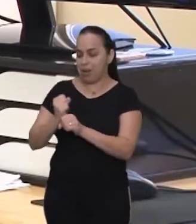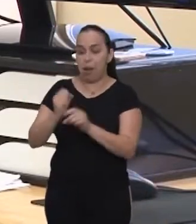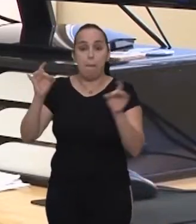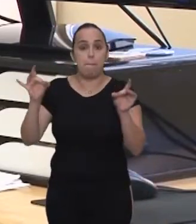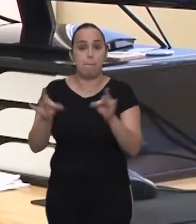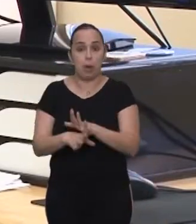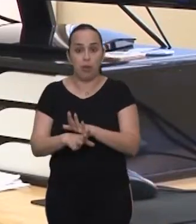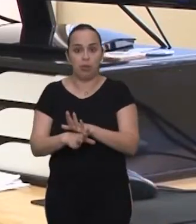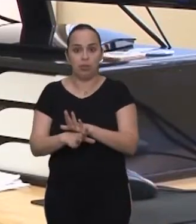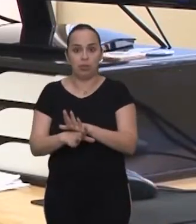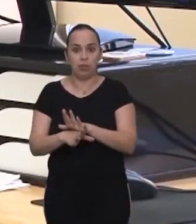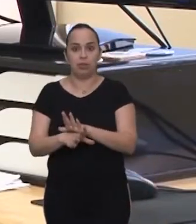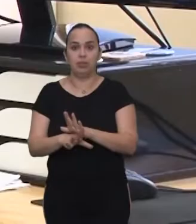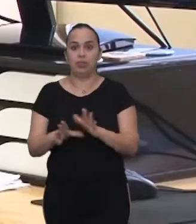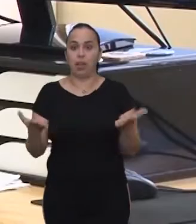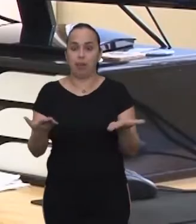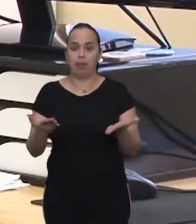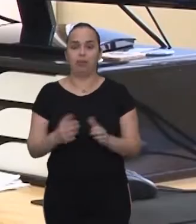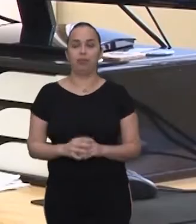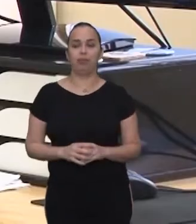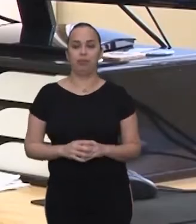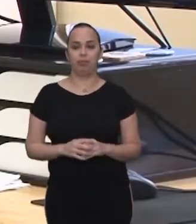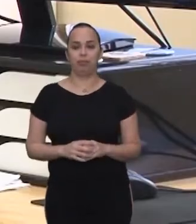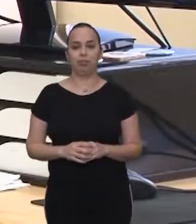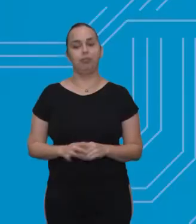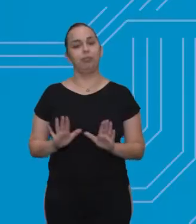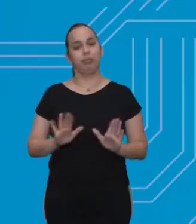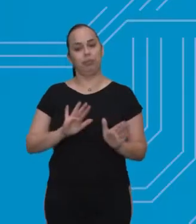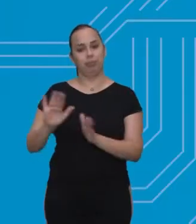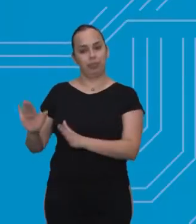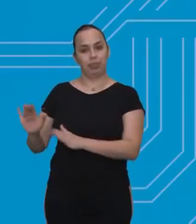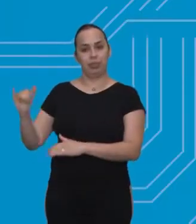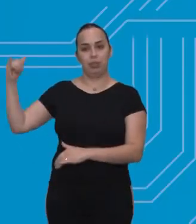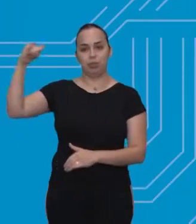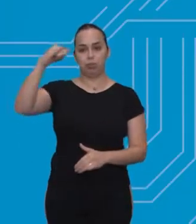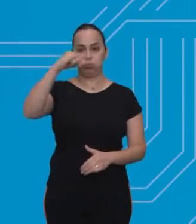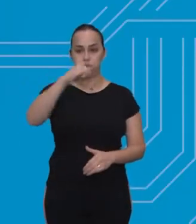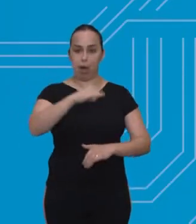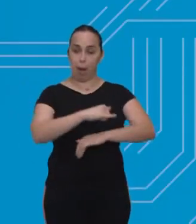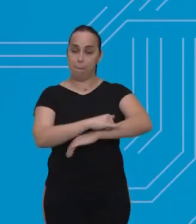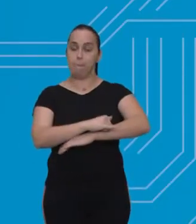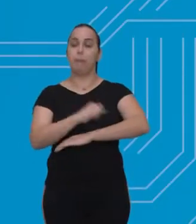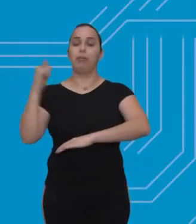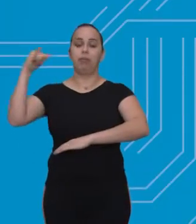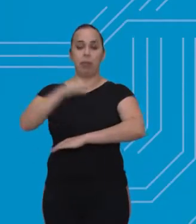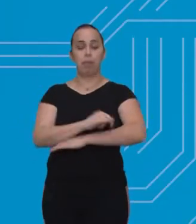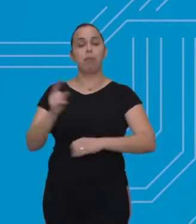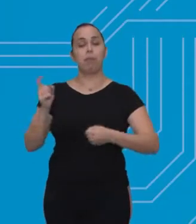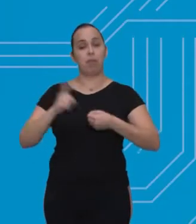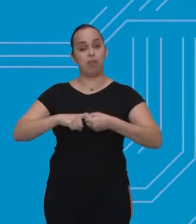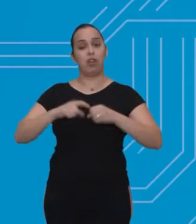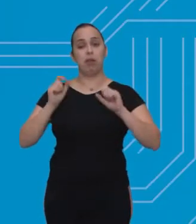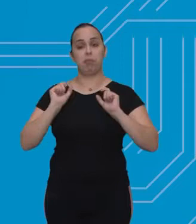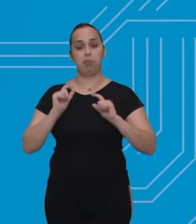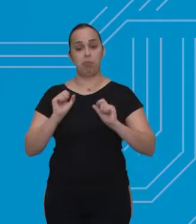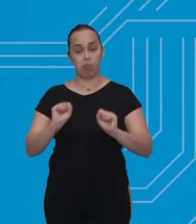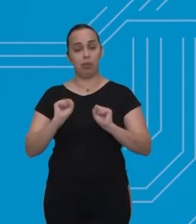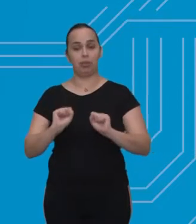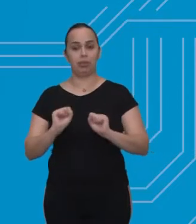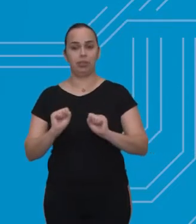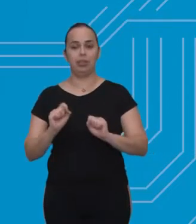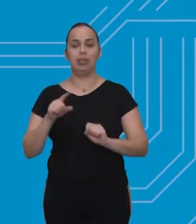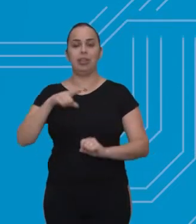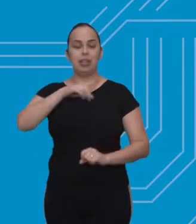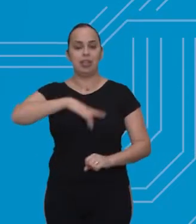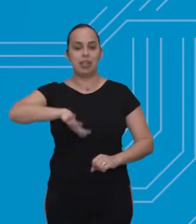obra já ela se concluída dentro desse mandato o aeroporto de São José dos Campos pode retomar as atividades